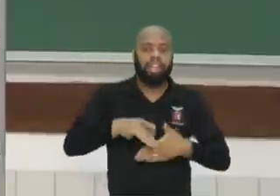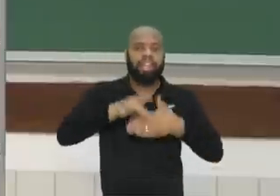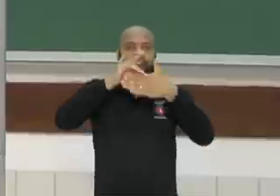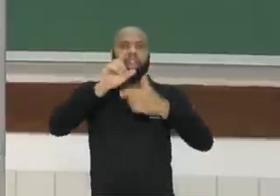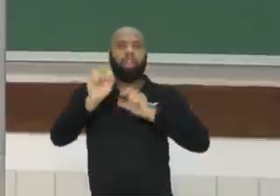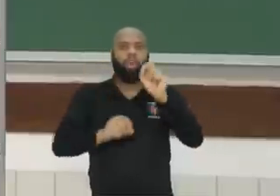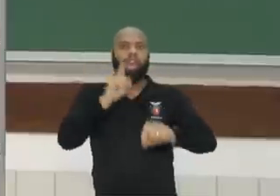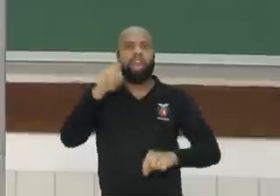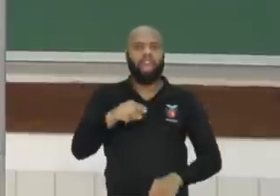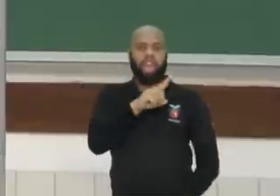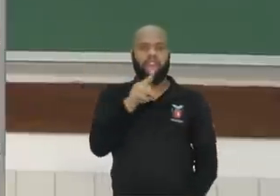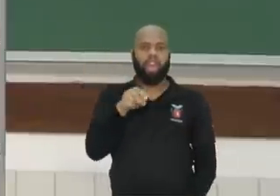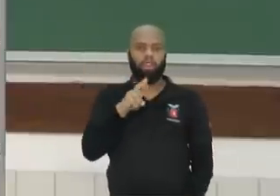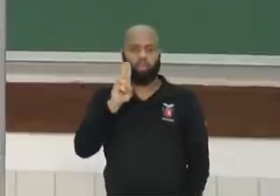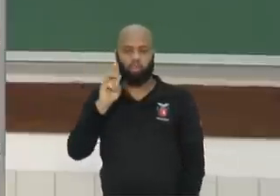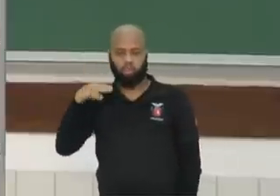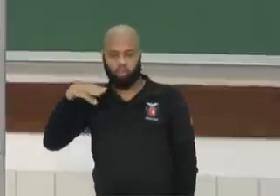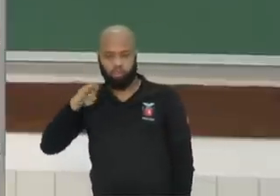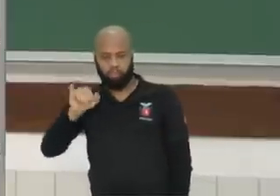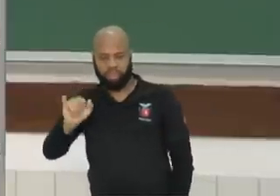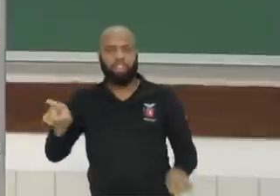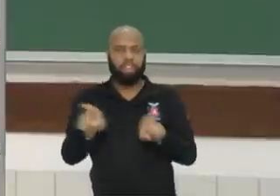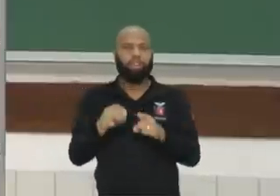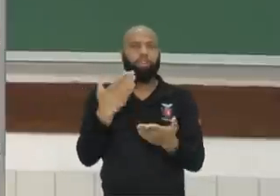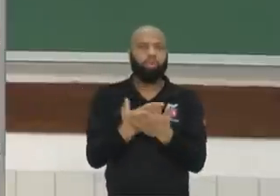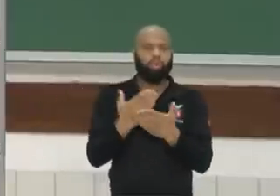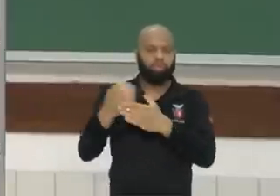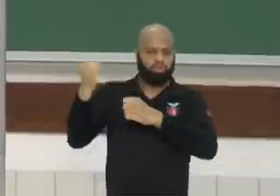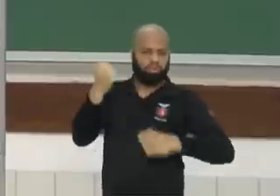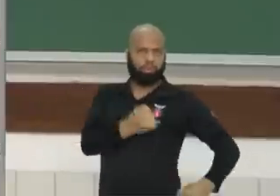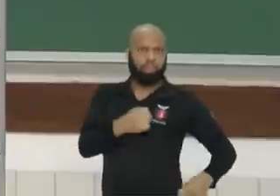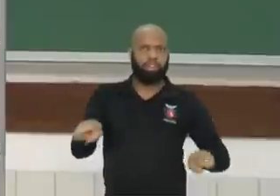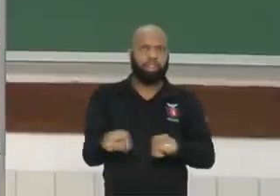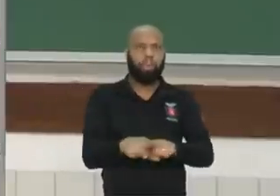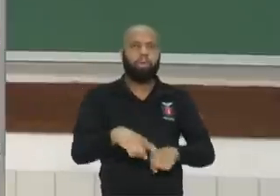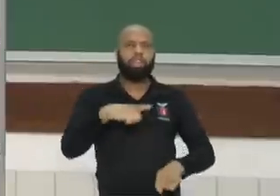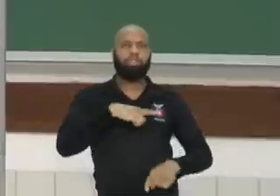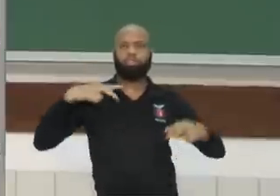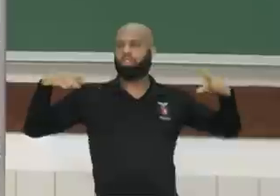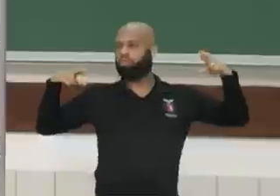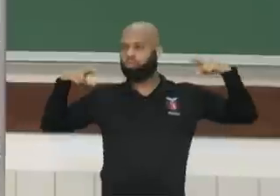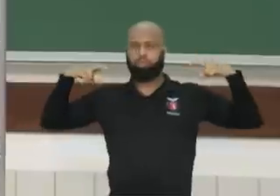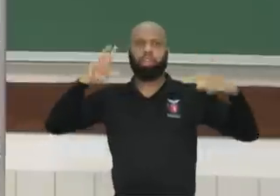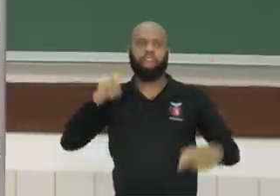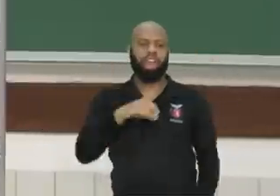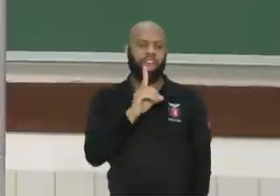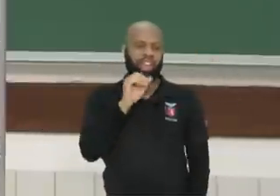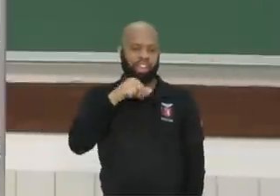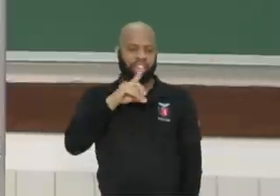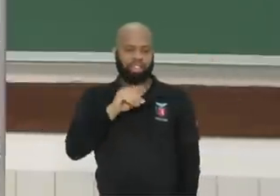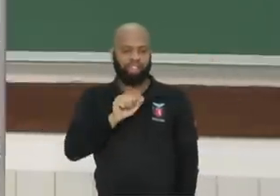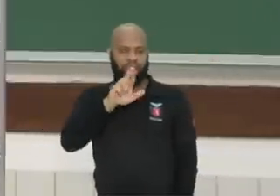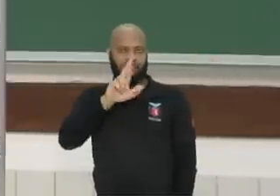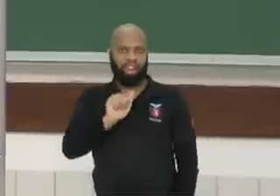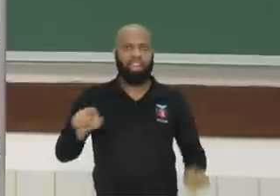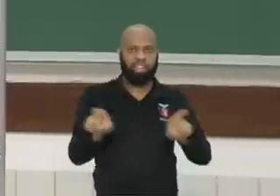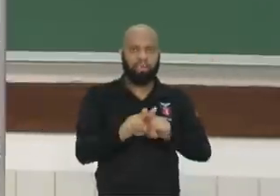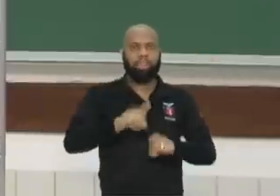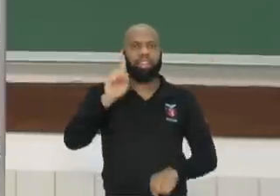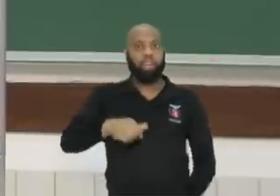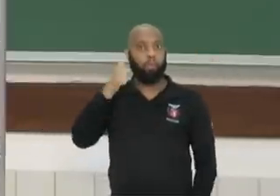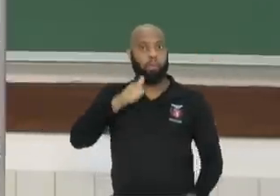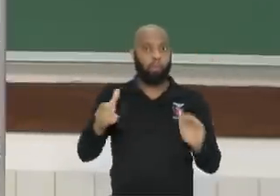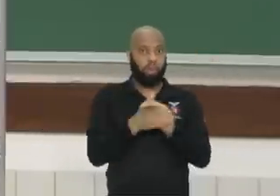Palmares, liderança do Quilombo dos Palmares, falamos da sua esposa Dandara, né? Dessas duas personagens importantes